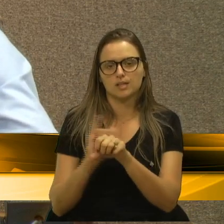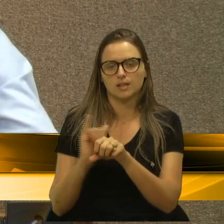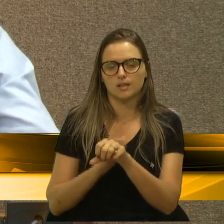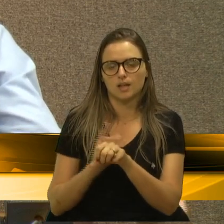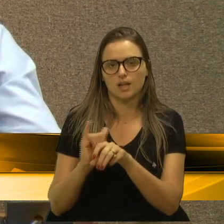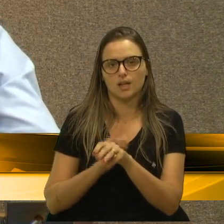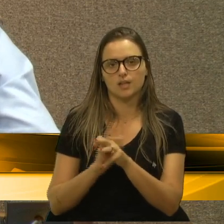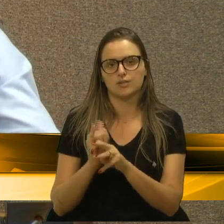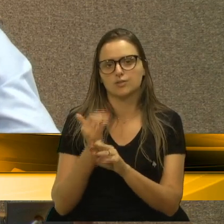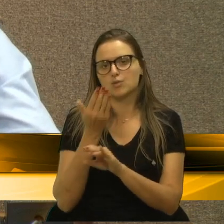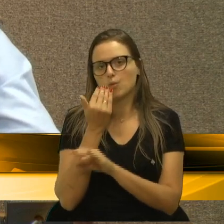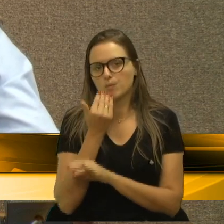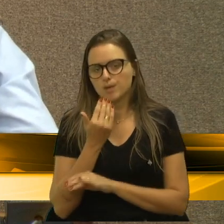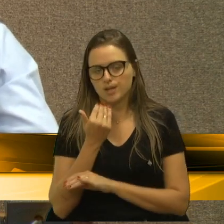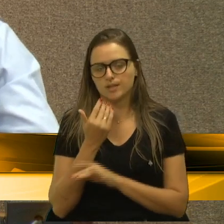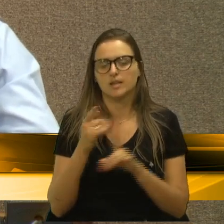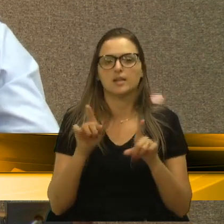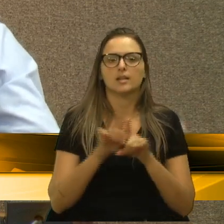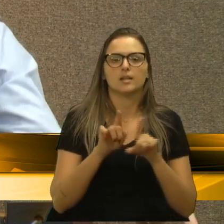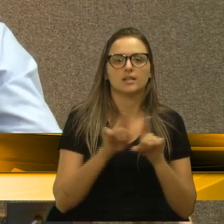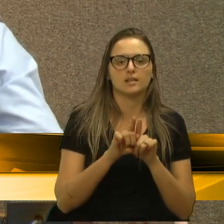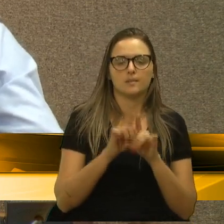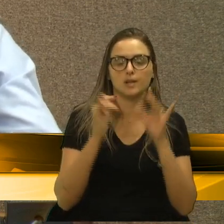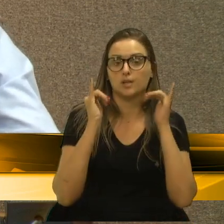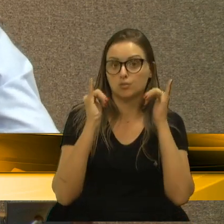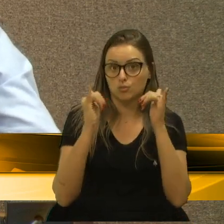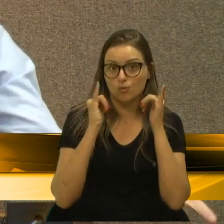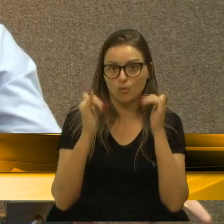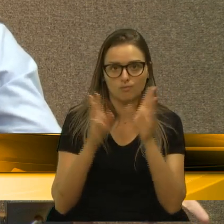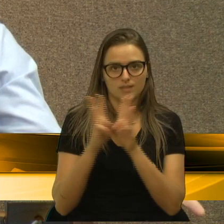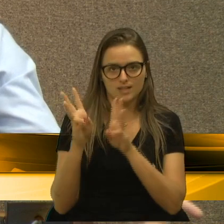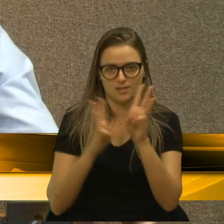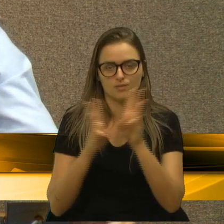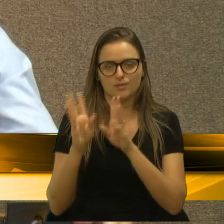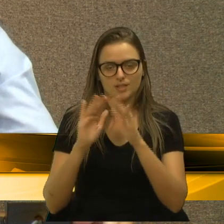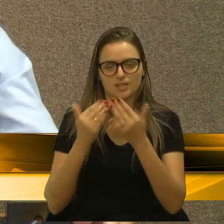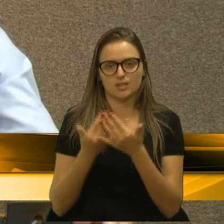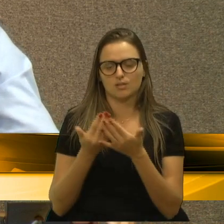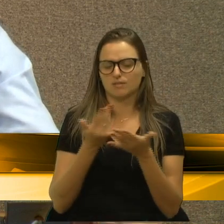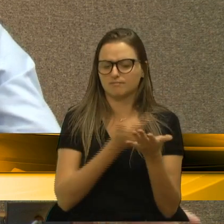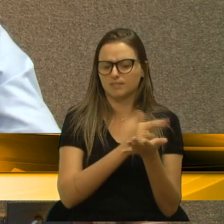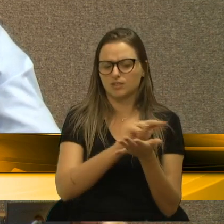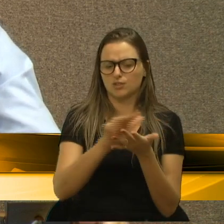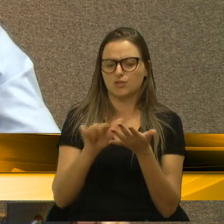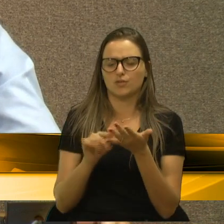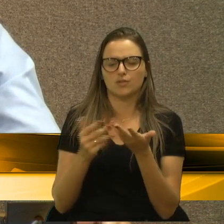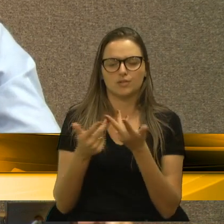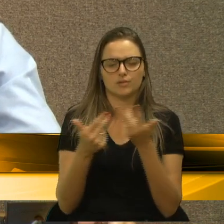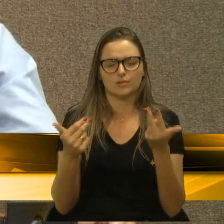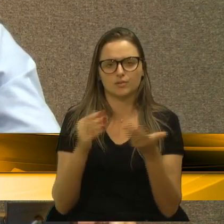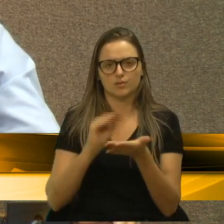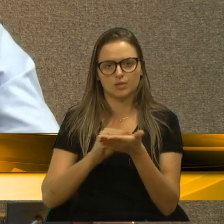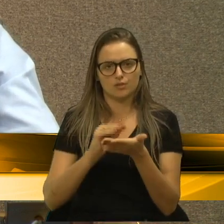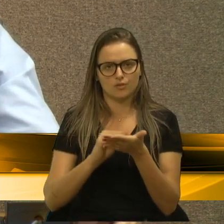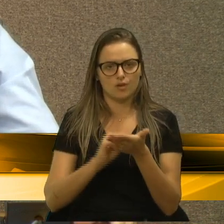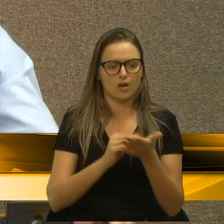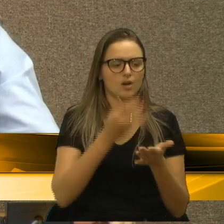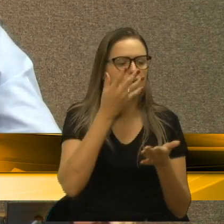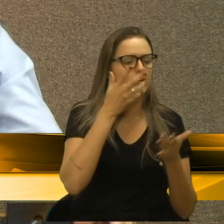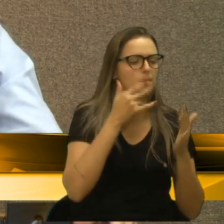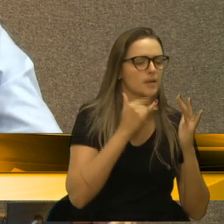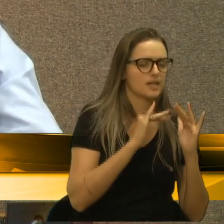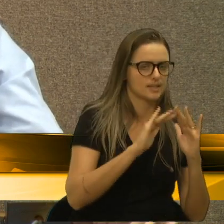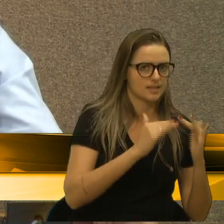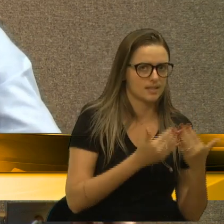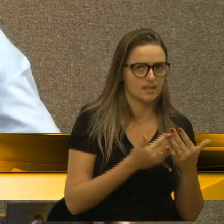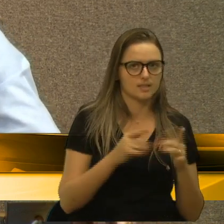de refeição e também de transporte escolar e tantos outros quesitos na nossa educação infantil e